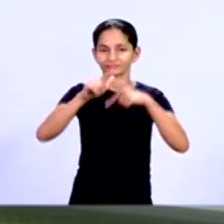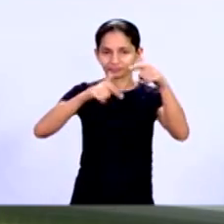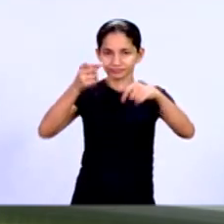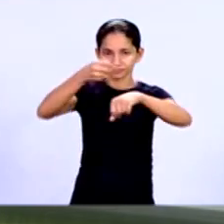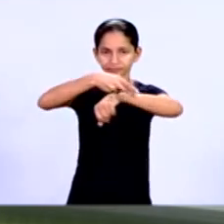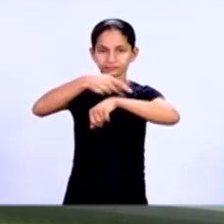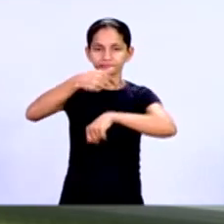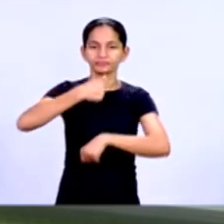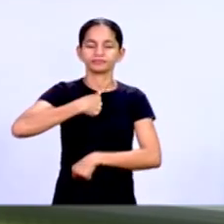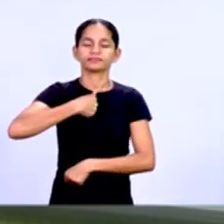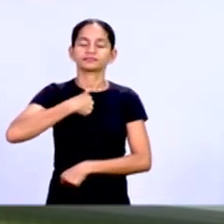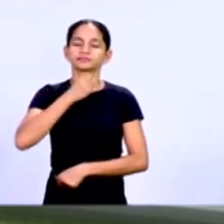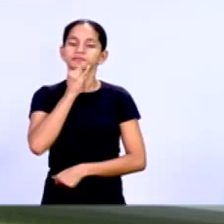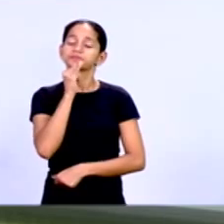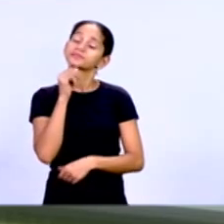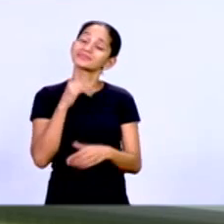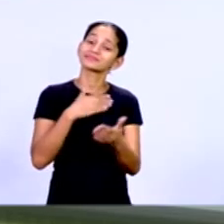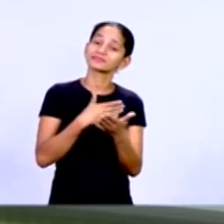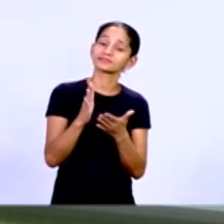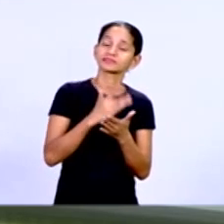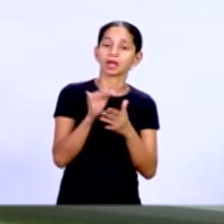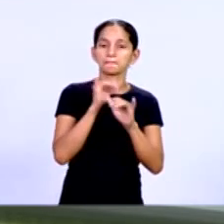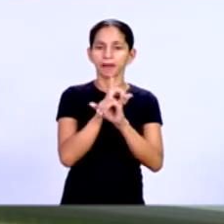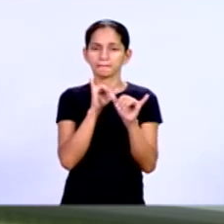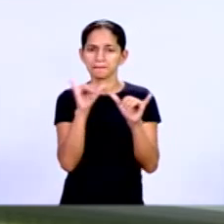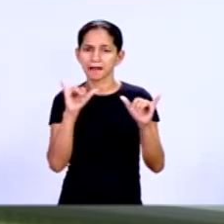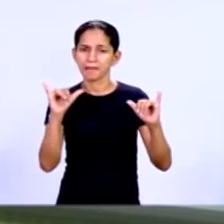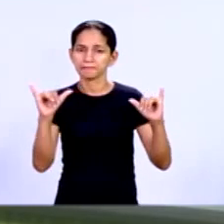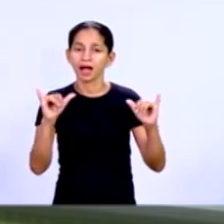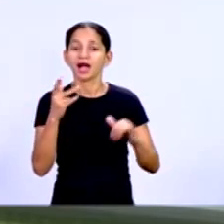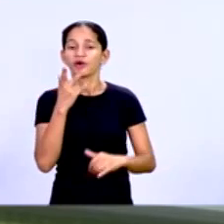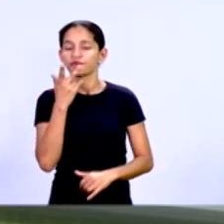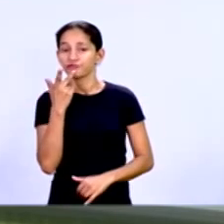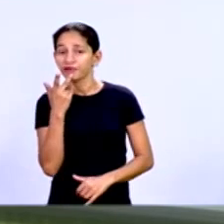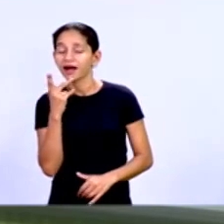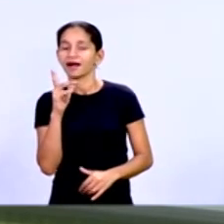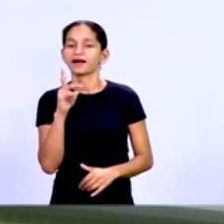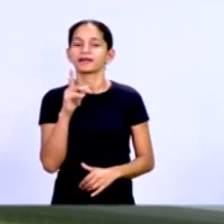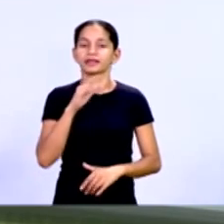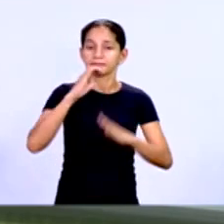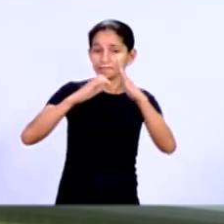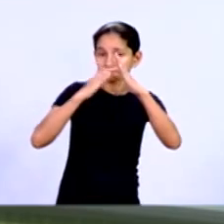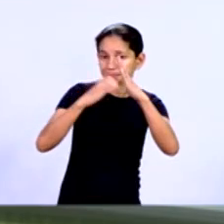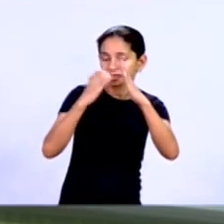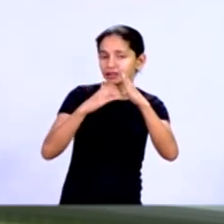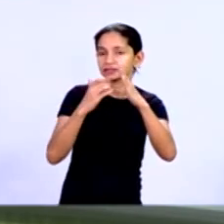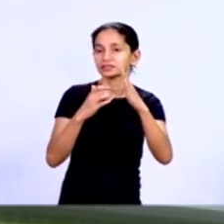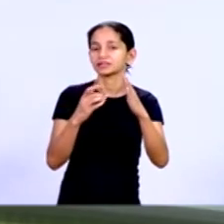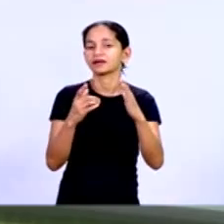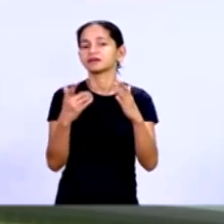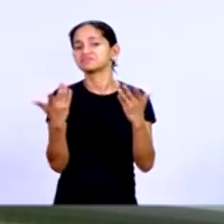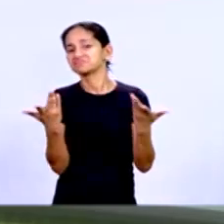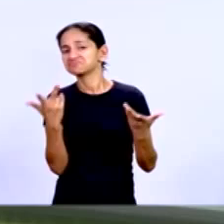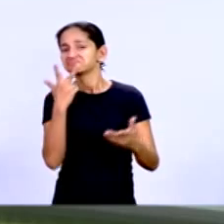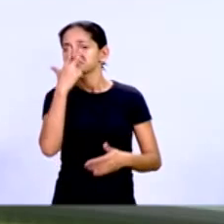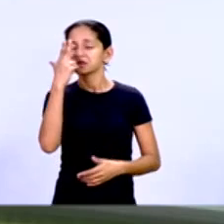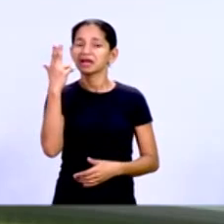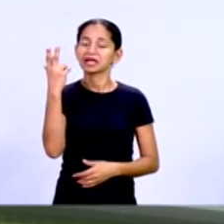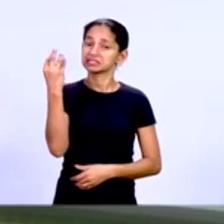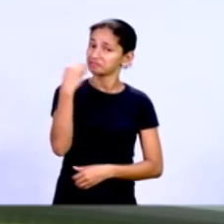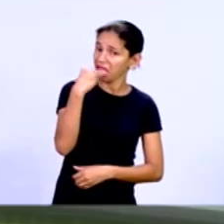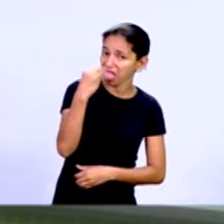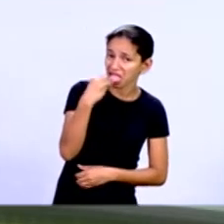Valores. Aí eu começo a soltar um boato que a empresa X está ficando feia das pernas,